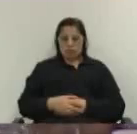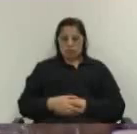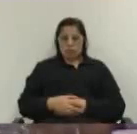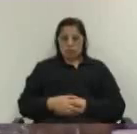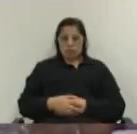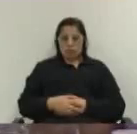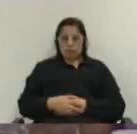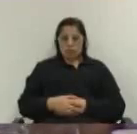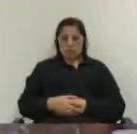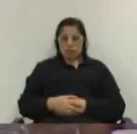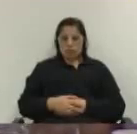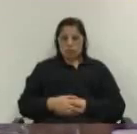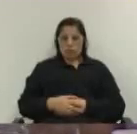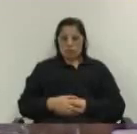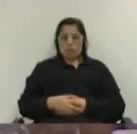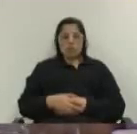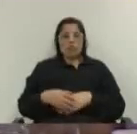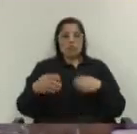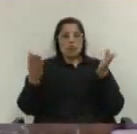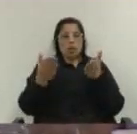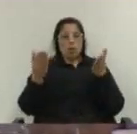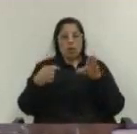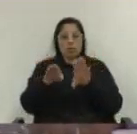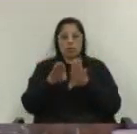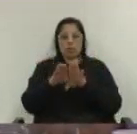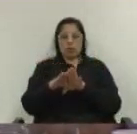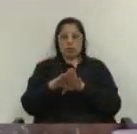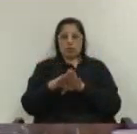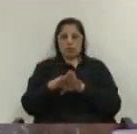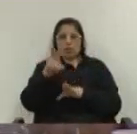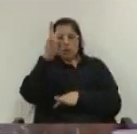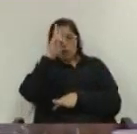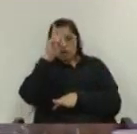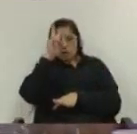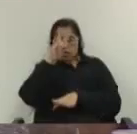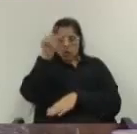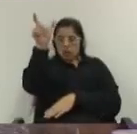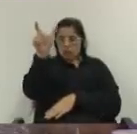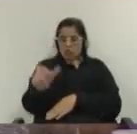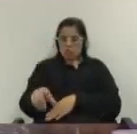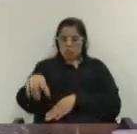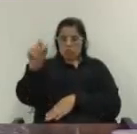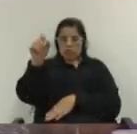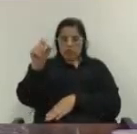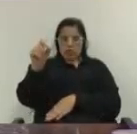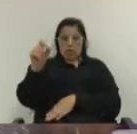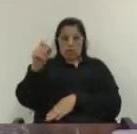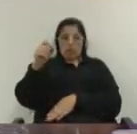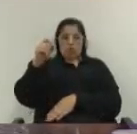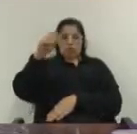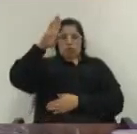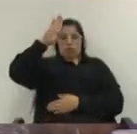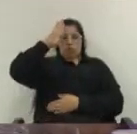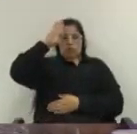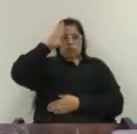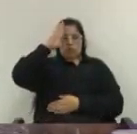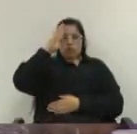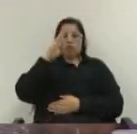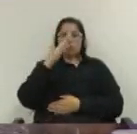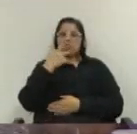Fato ou folclores, há relatos que Maria José Bezerra alistou-se como homem, mas sua identidade feminina só